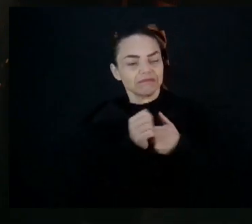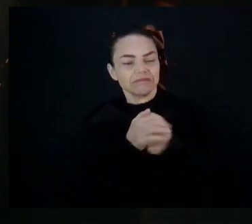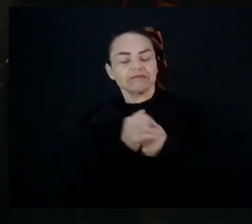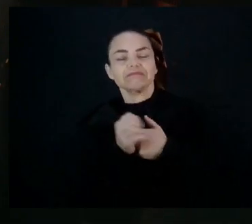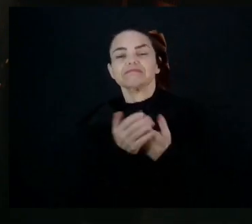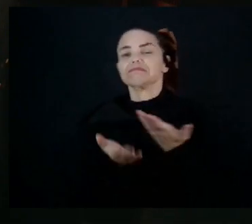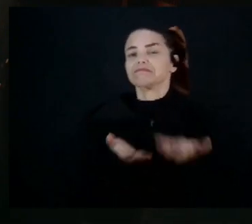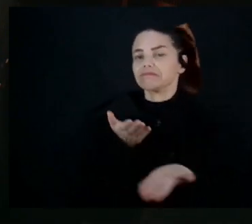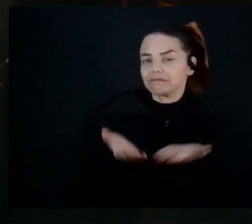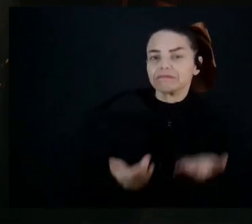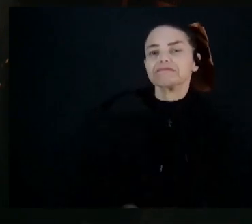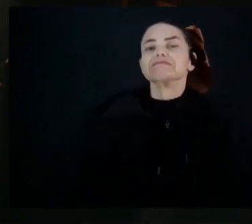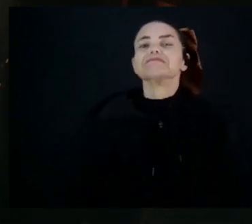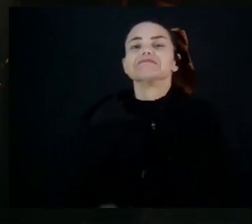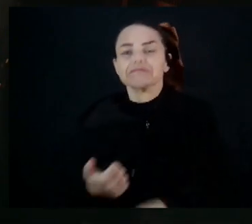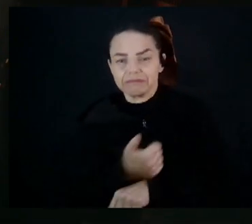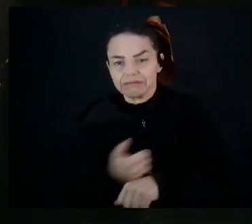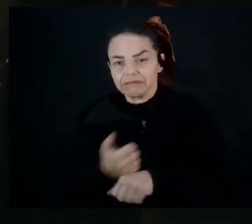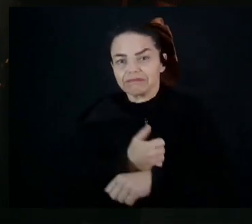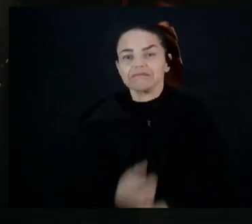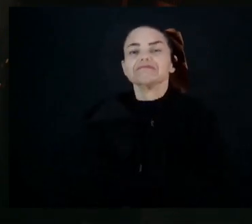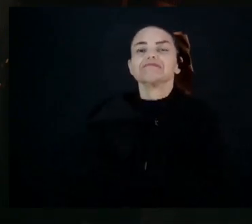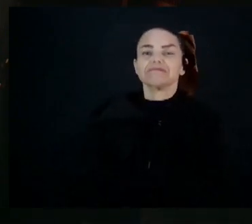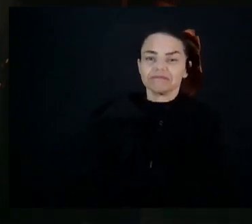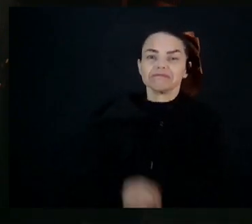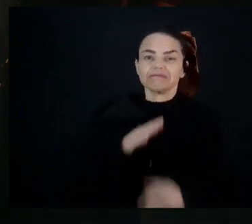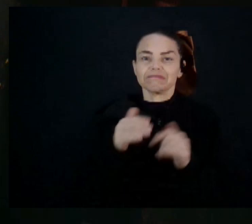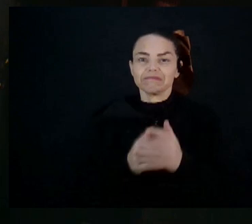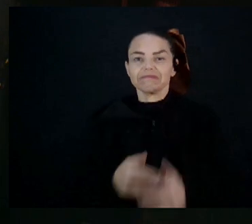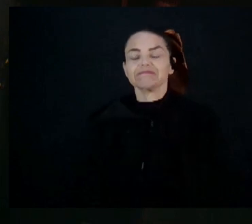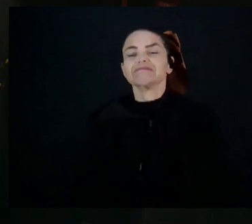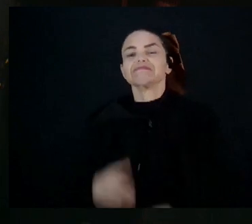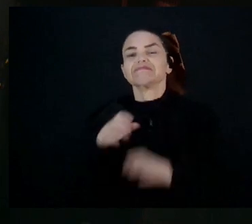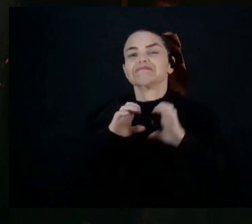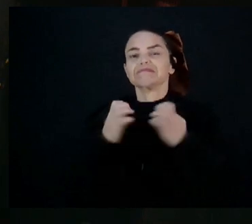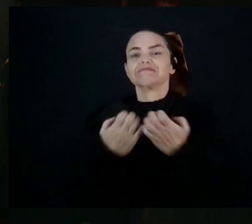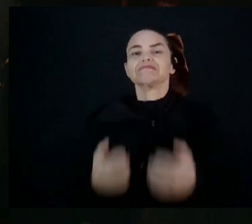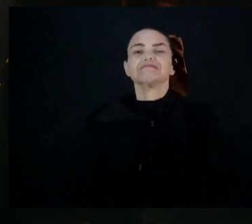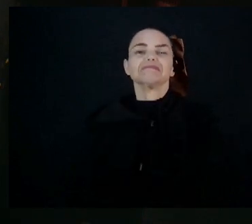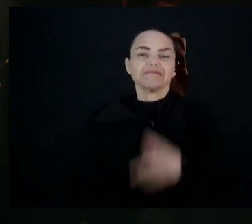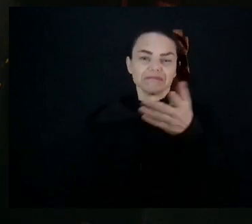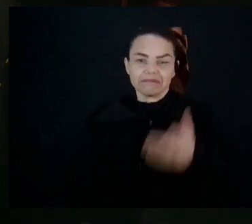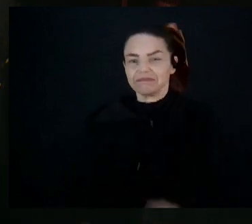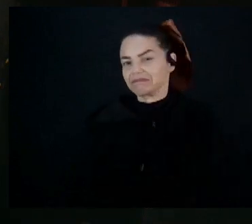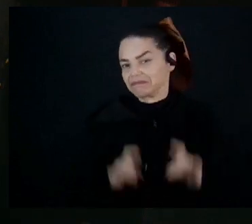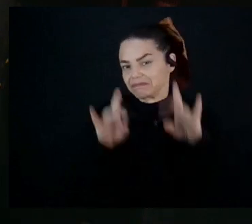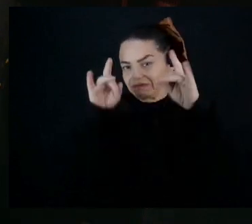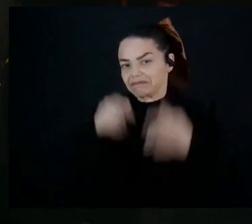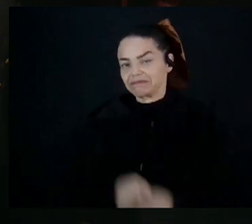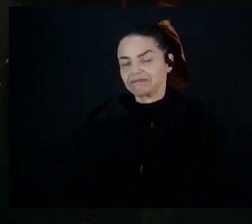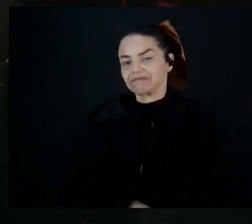muito profissionalismo e muito carinho de toda a nossa equipe do Grupo Mais, especialmente para você que está aí do